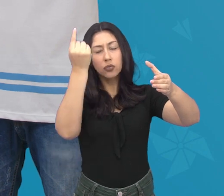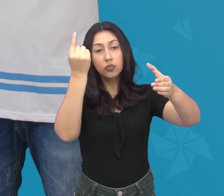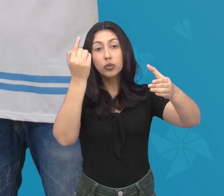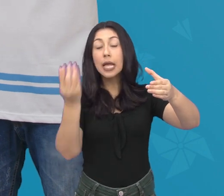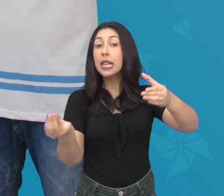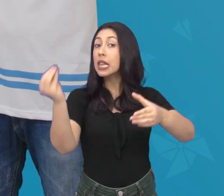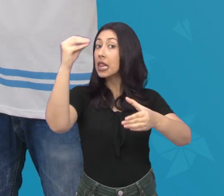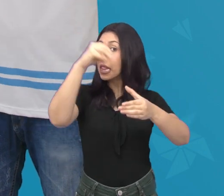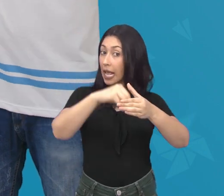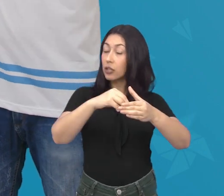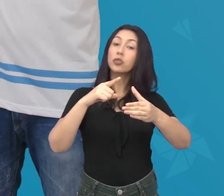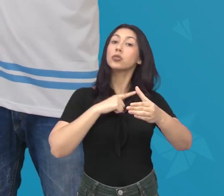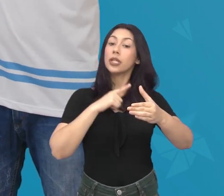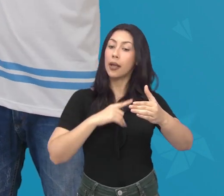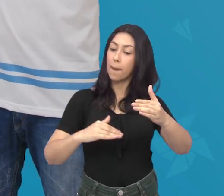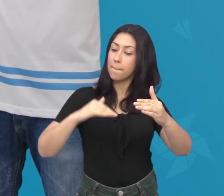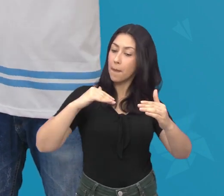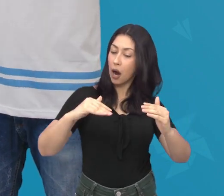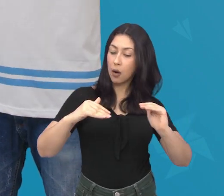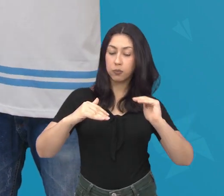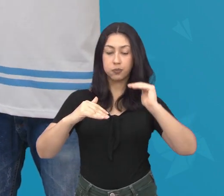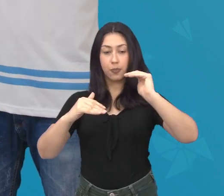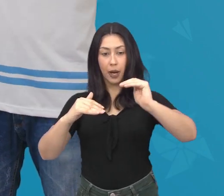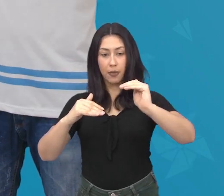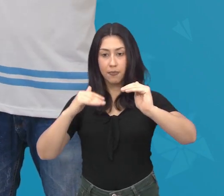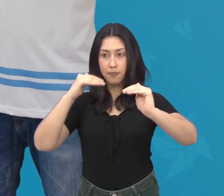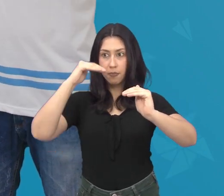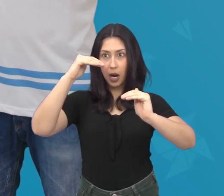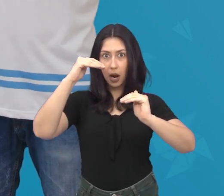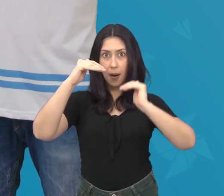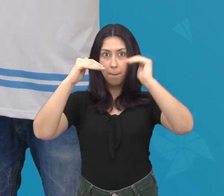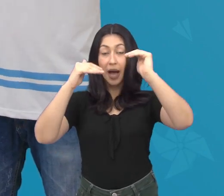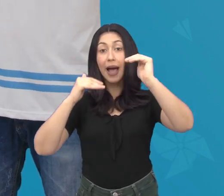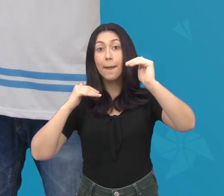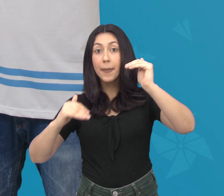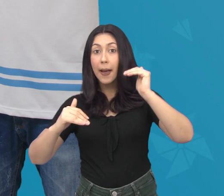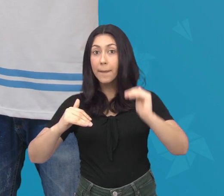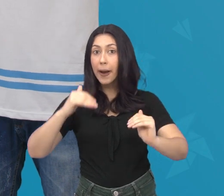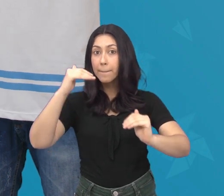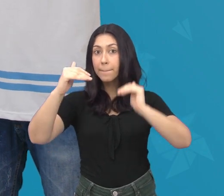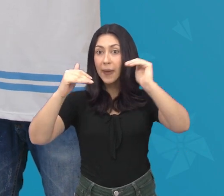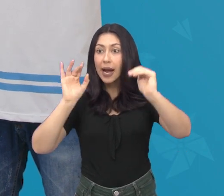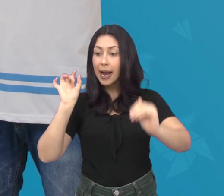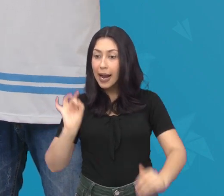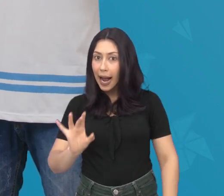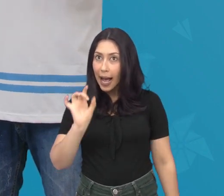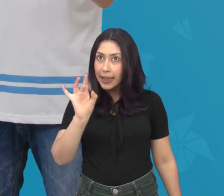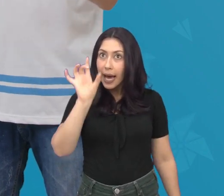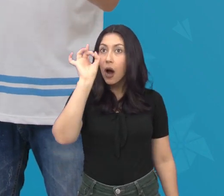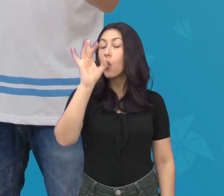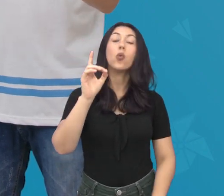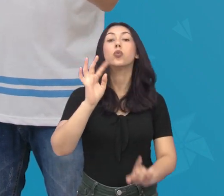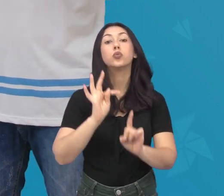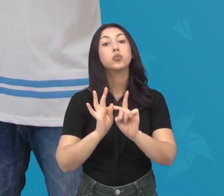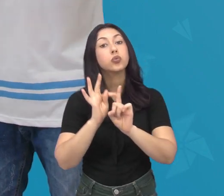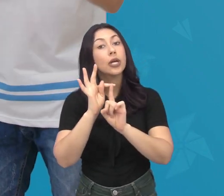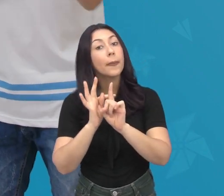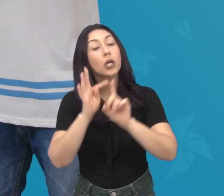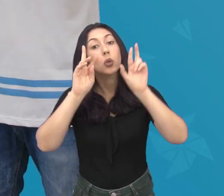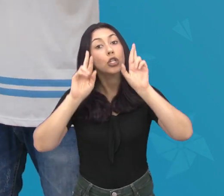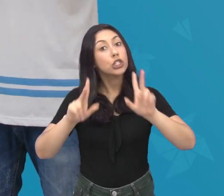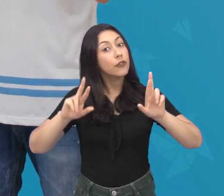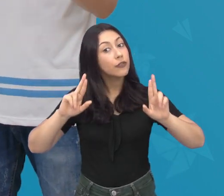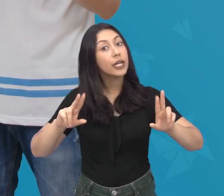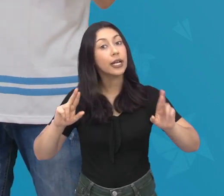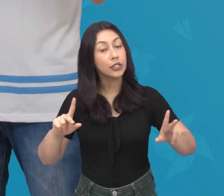que vão resfriando ele a cada andar, e então a cada andar a gente consegue retirar uma substância que tem